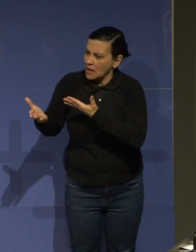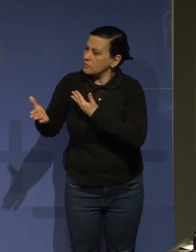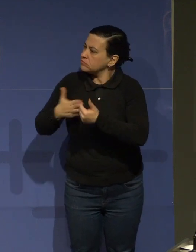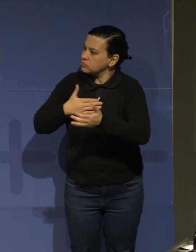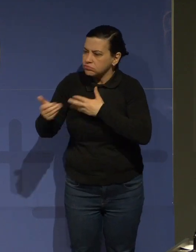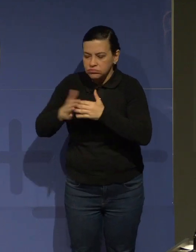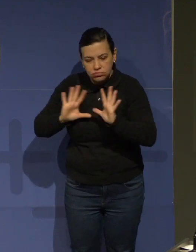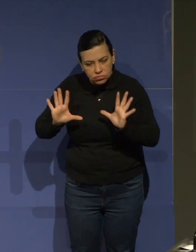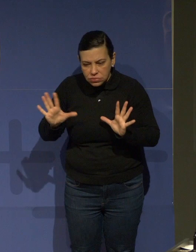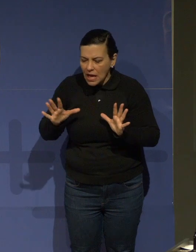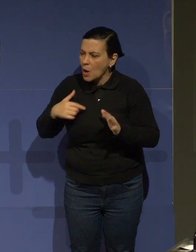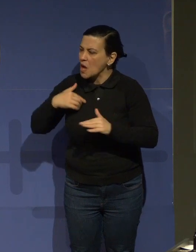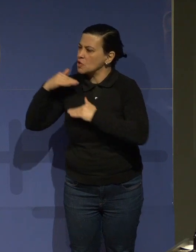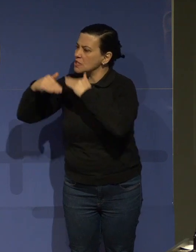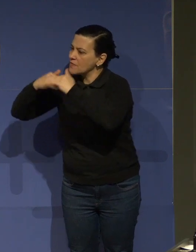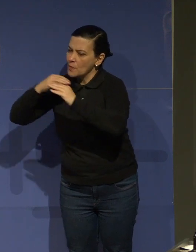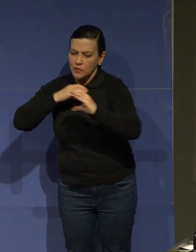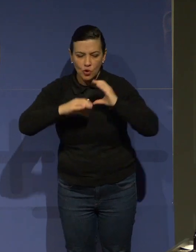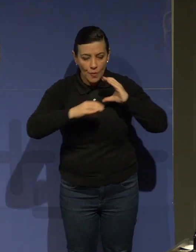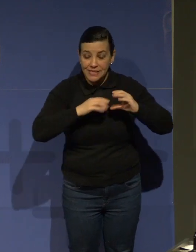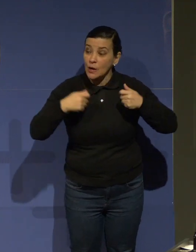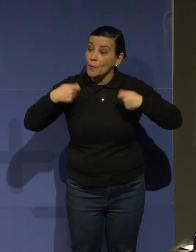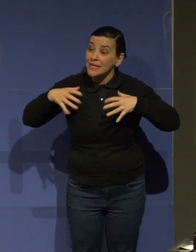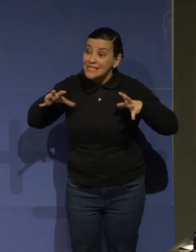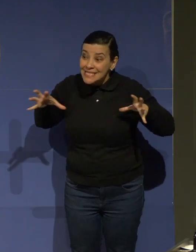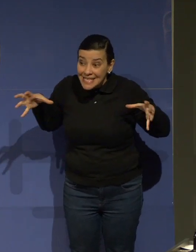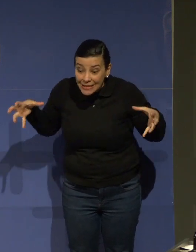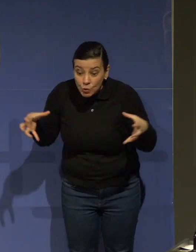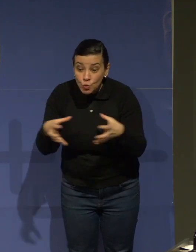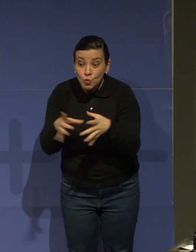um desenvolvedor, comunicação. Você tem que pensar qual que